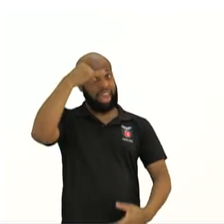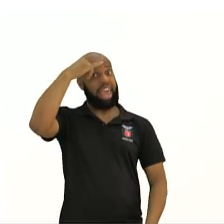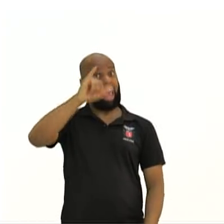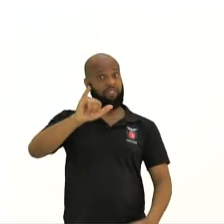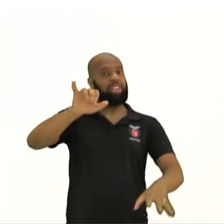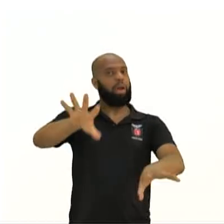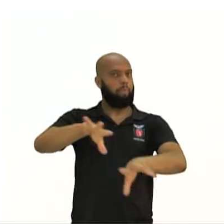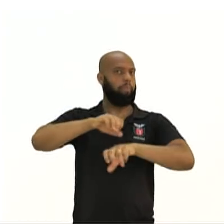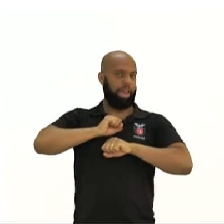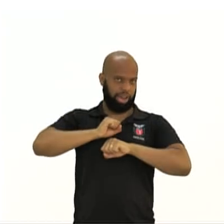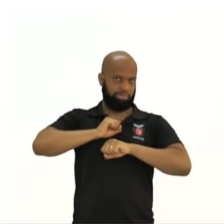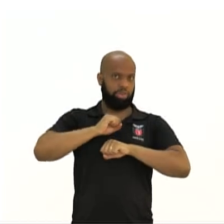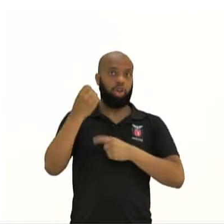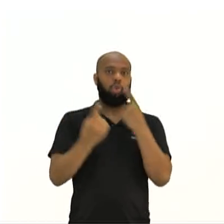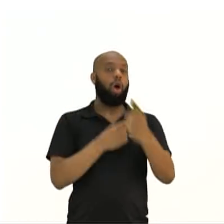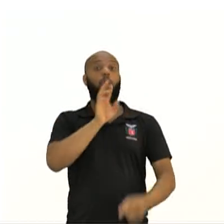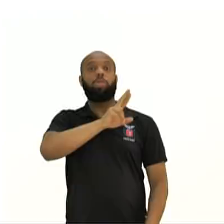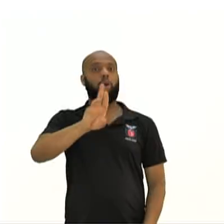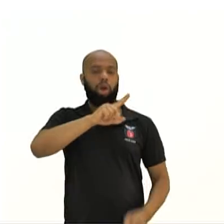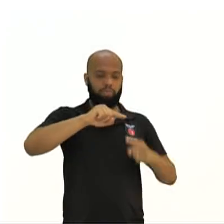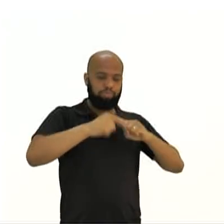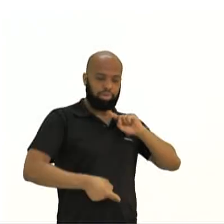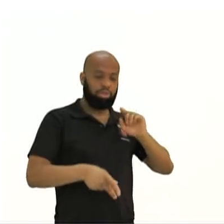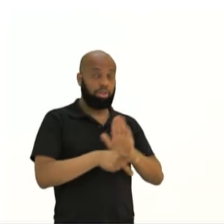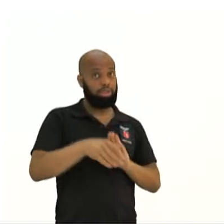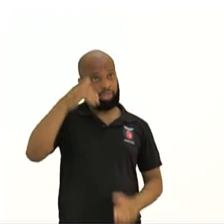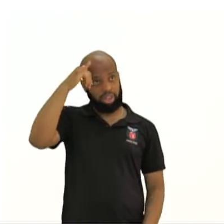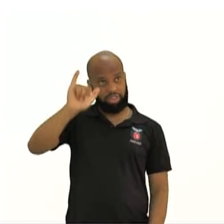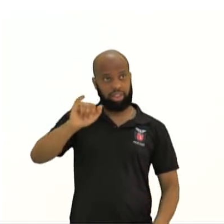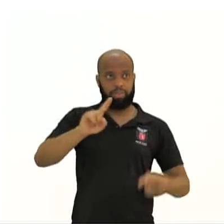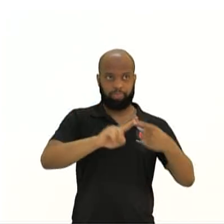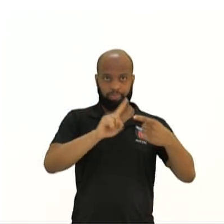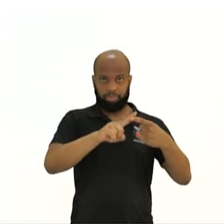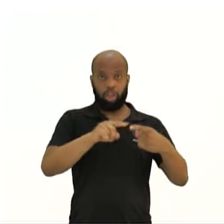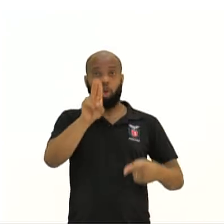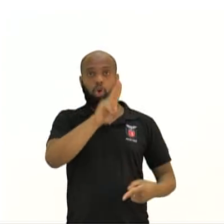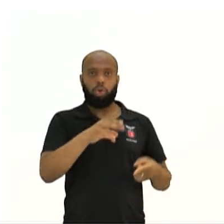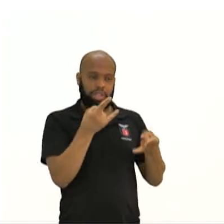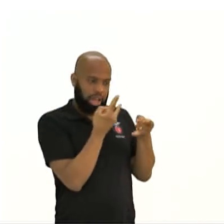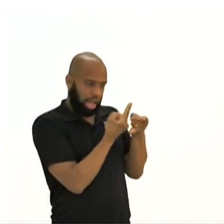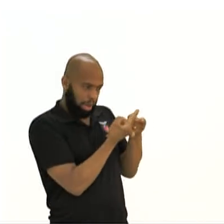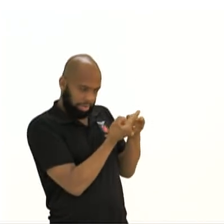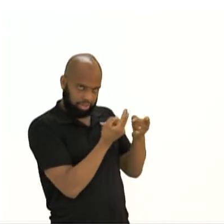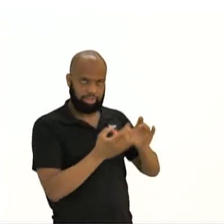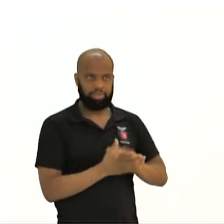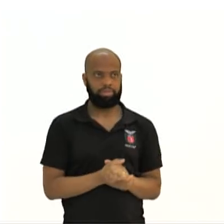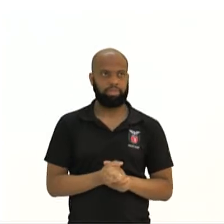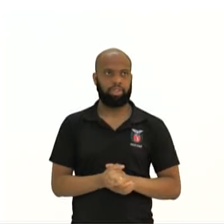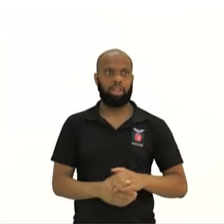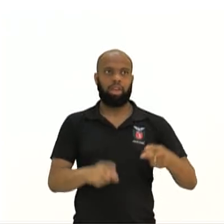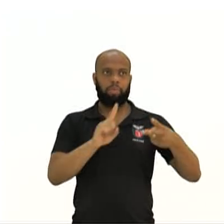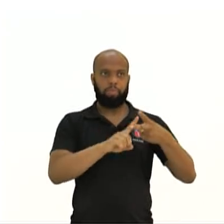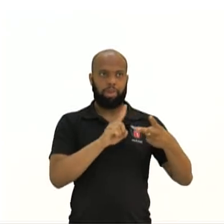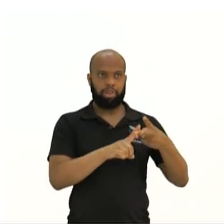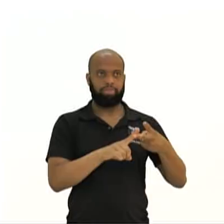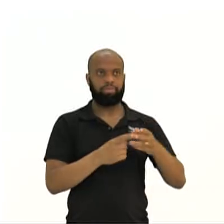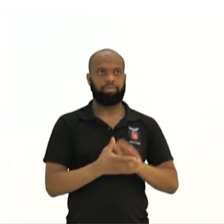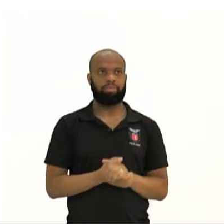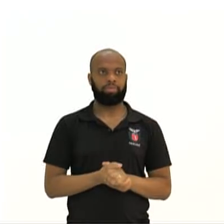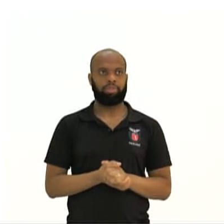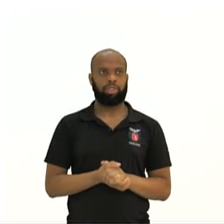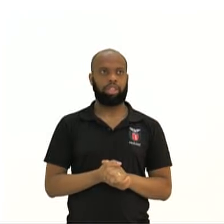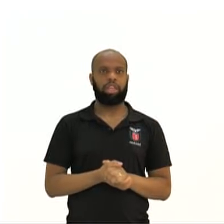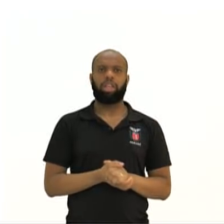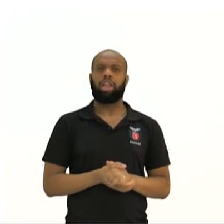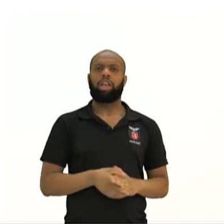gente conheceu ao longo das nossas aulas. Então, na opção A, uso da camisinha. Na opção B,